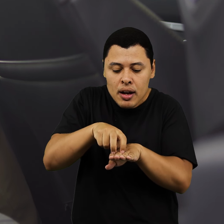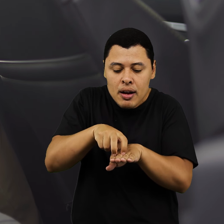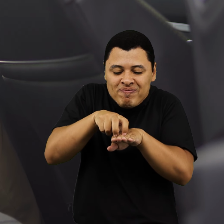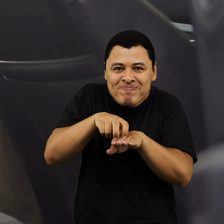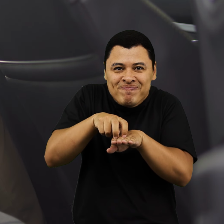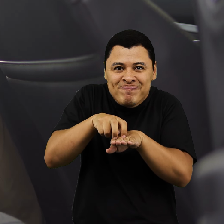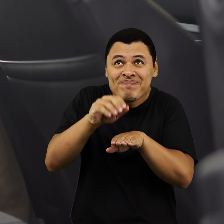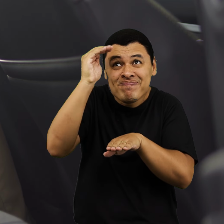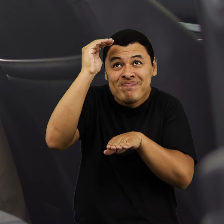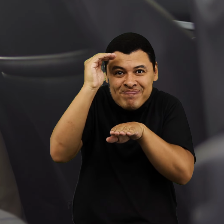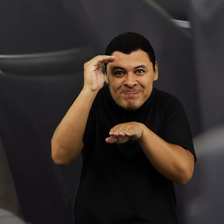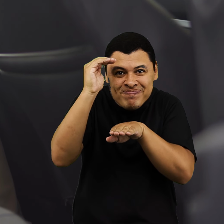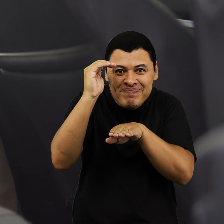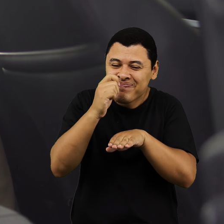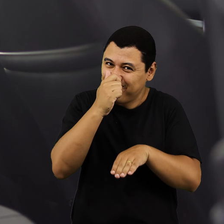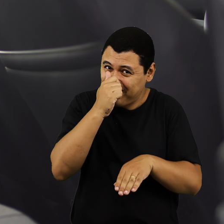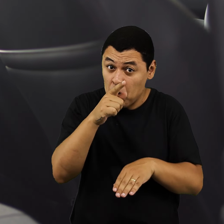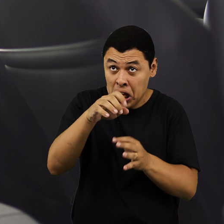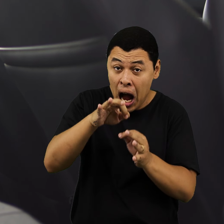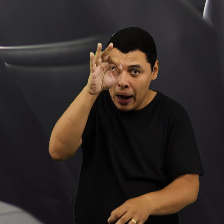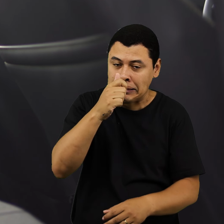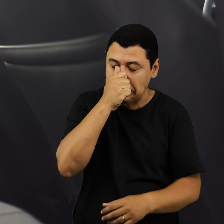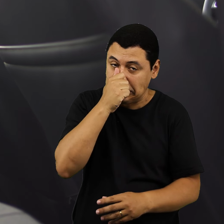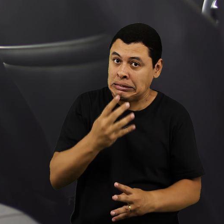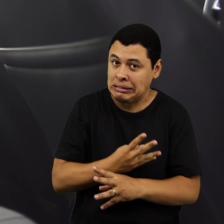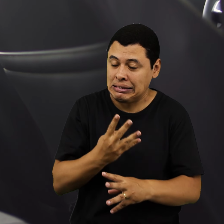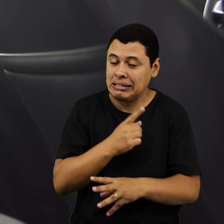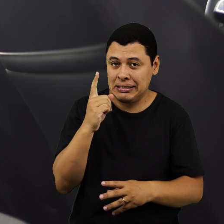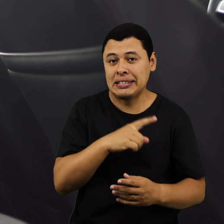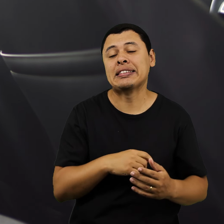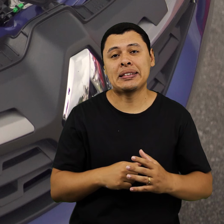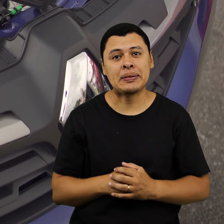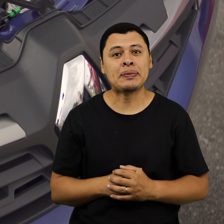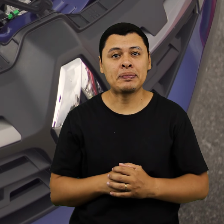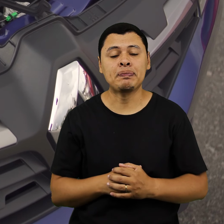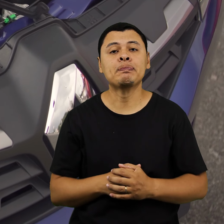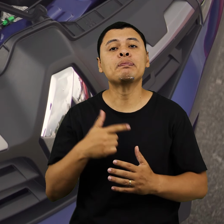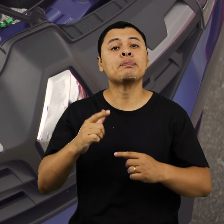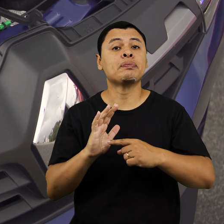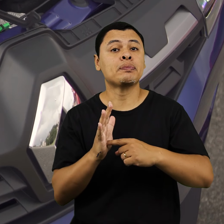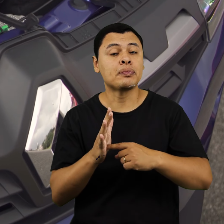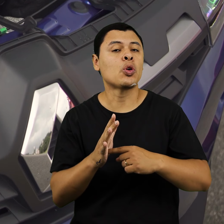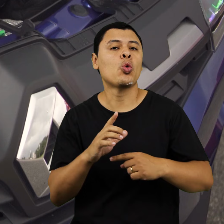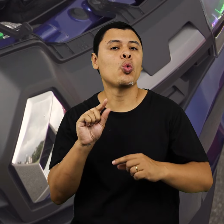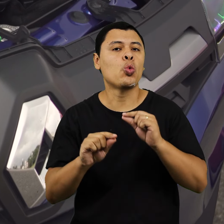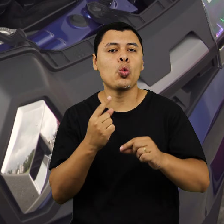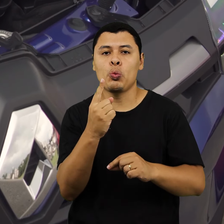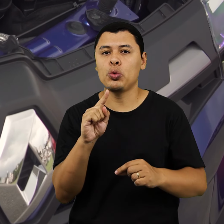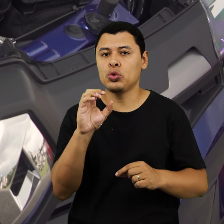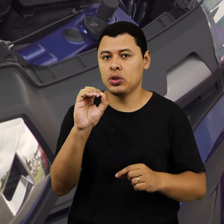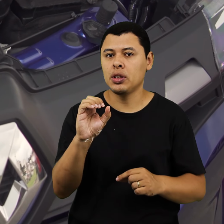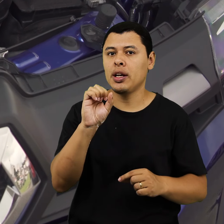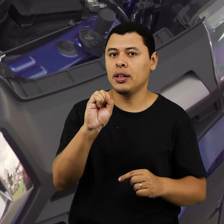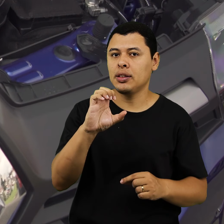mais comprimidas, né? Então esse é um carro que, dependendo da sua altura, você vai se sentir um pouquinho acocorado aqui dentro. Sobre o capô, a gente tem o motor 1.0